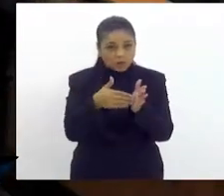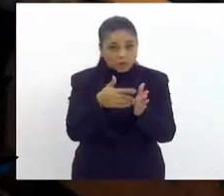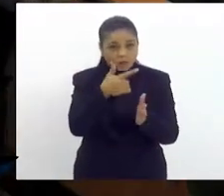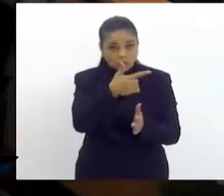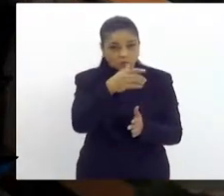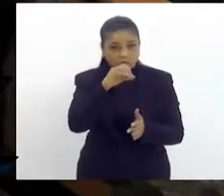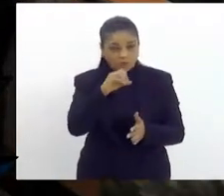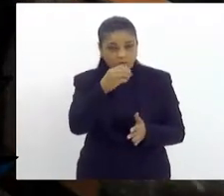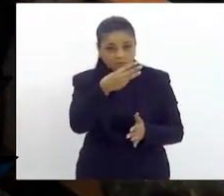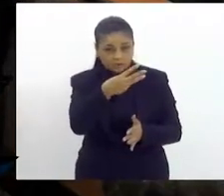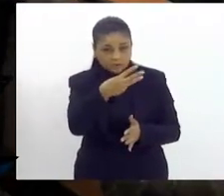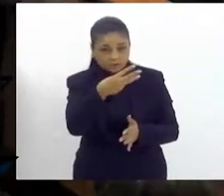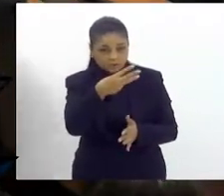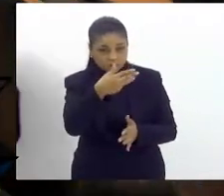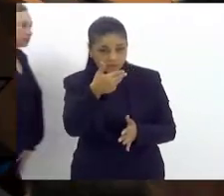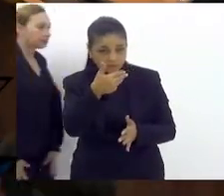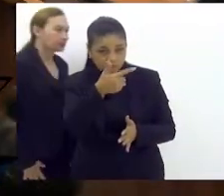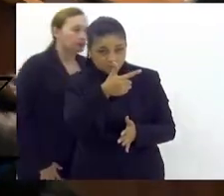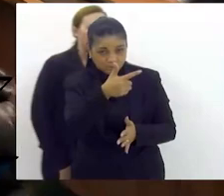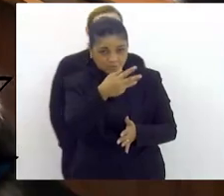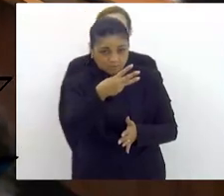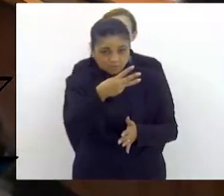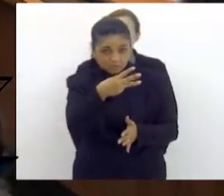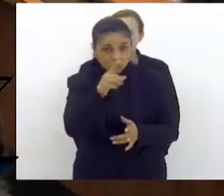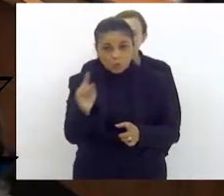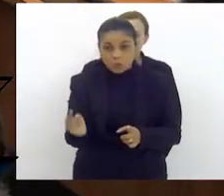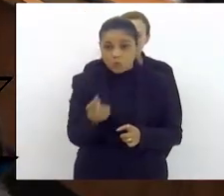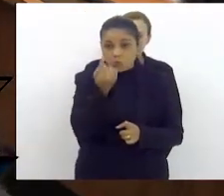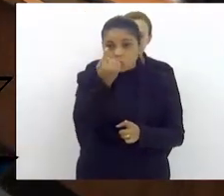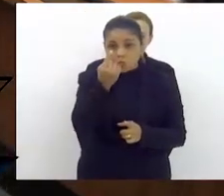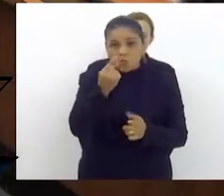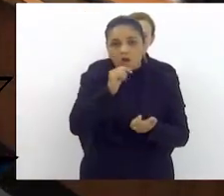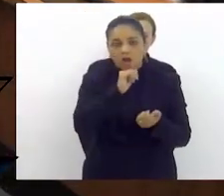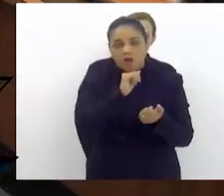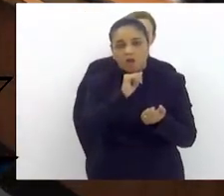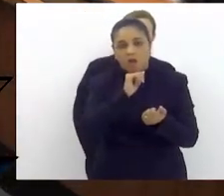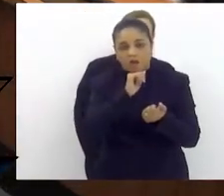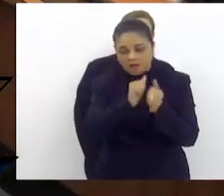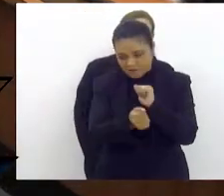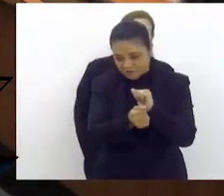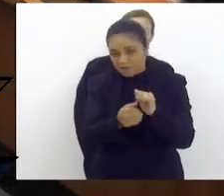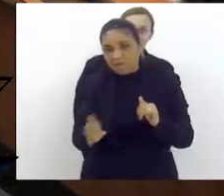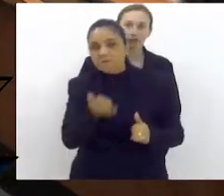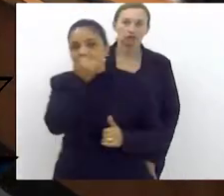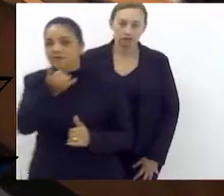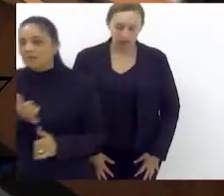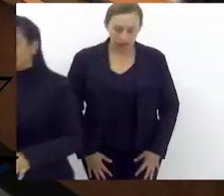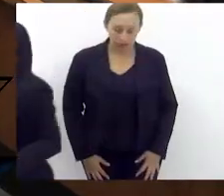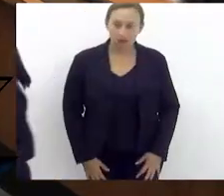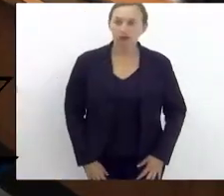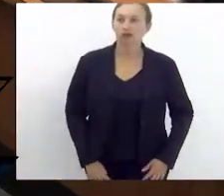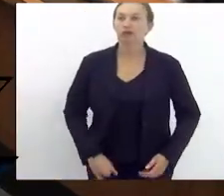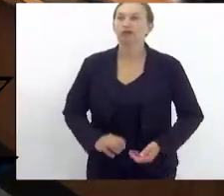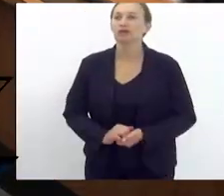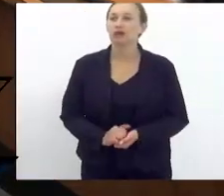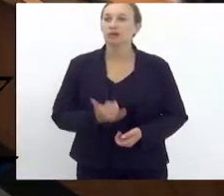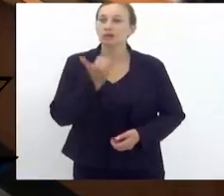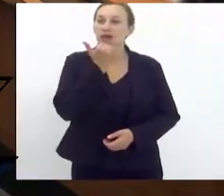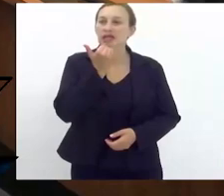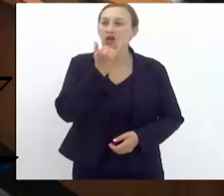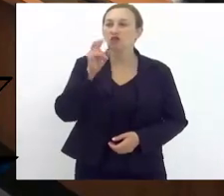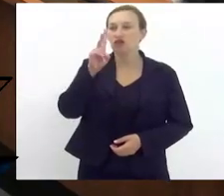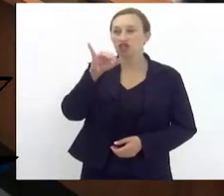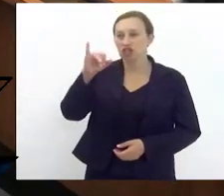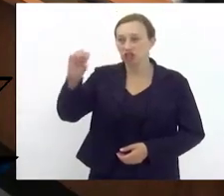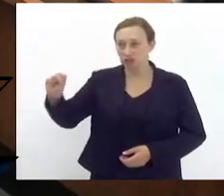2023 somente o atleta Vitor perdão Vinícius Junior saudando também o meu